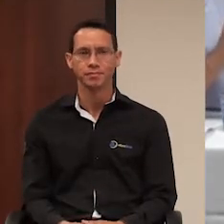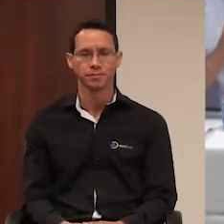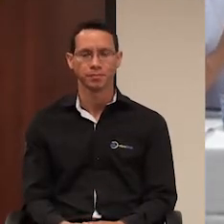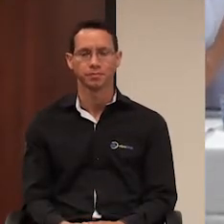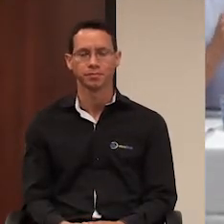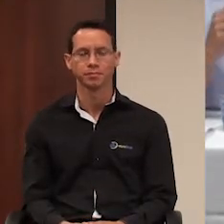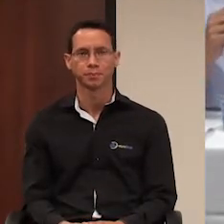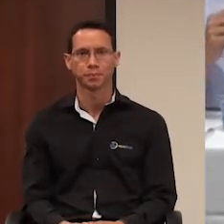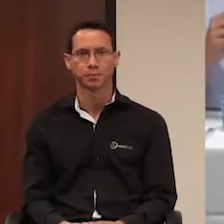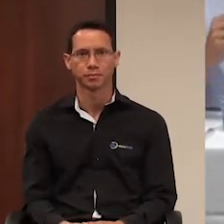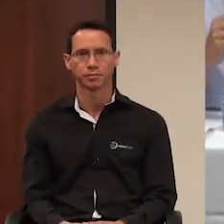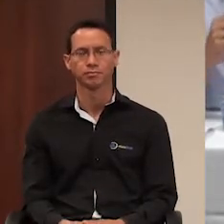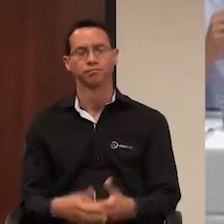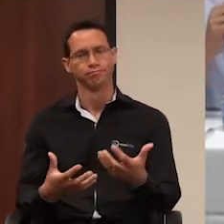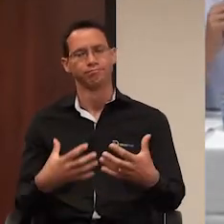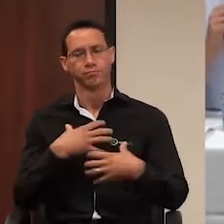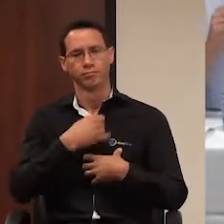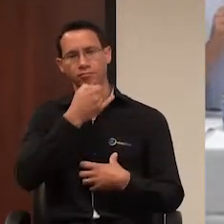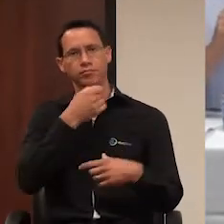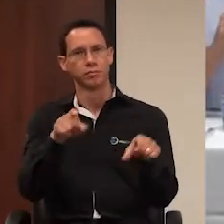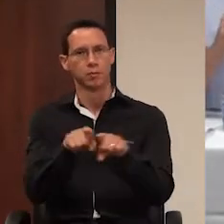E aí, infelizmente também,